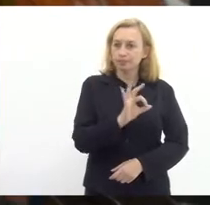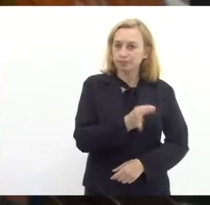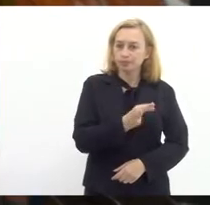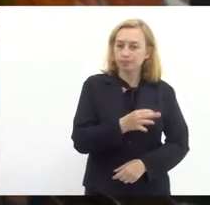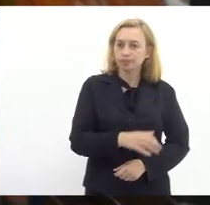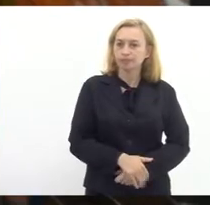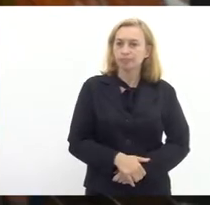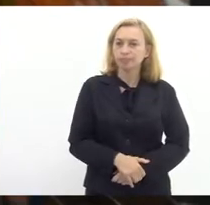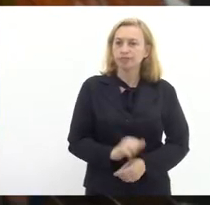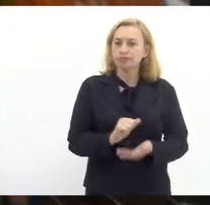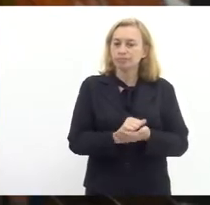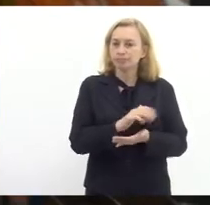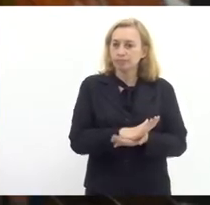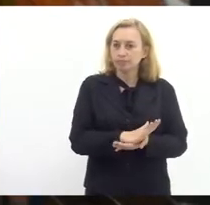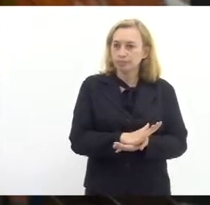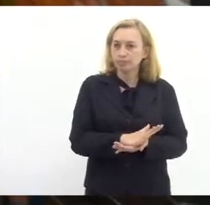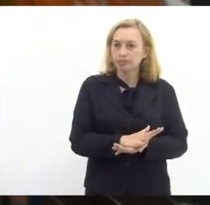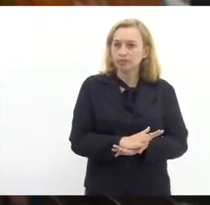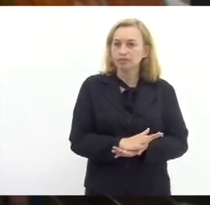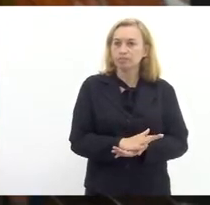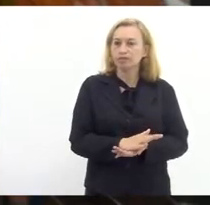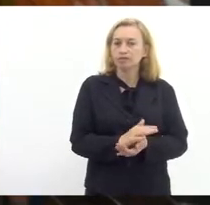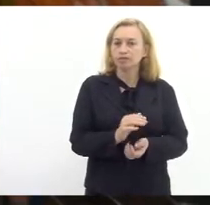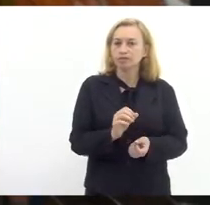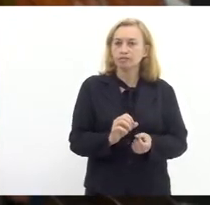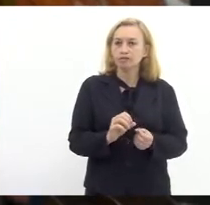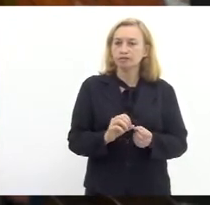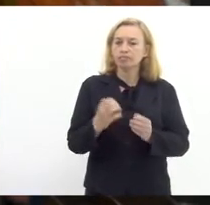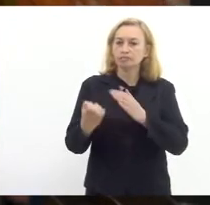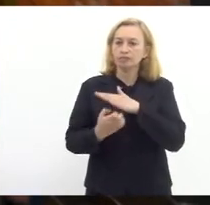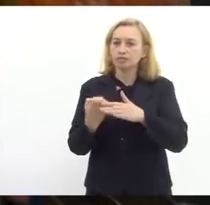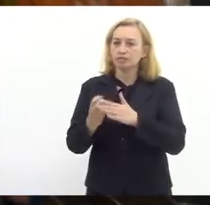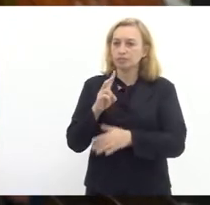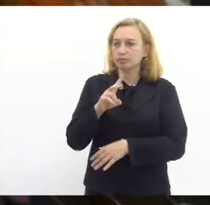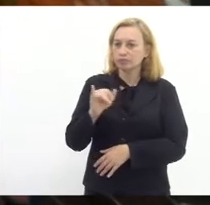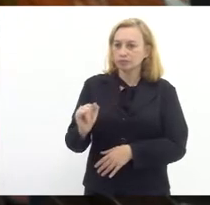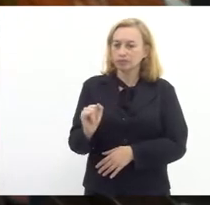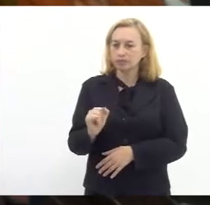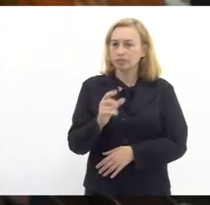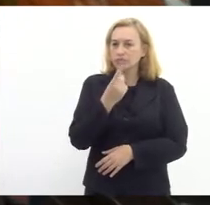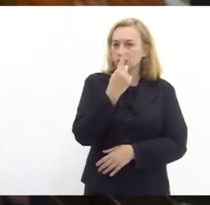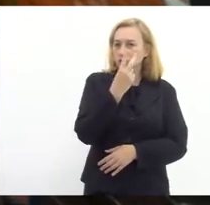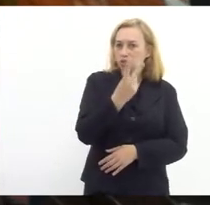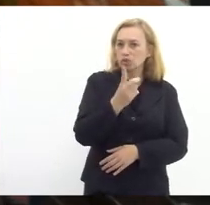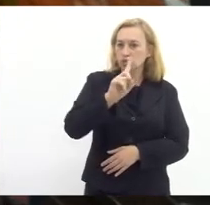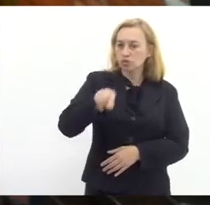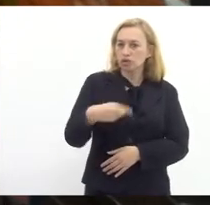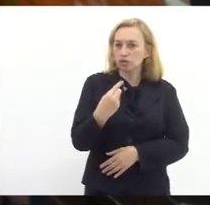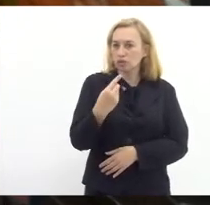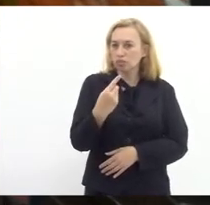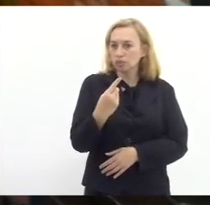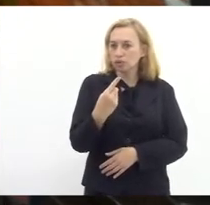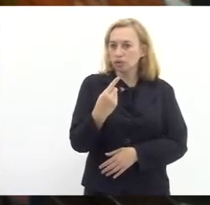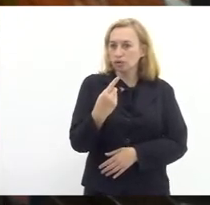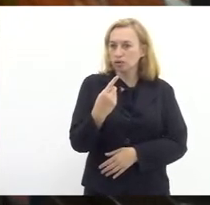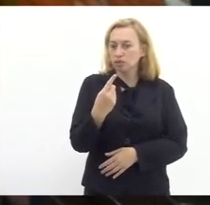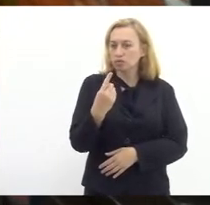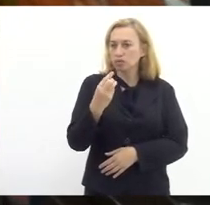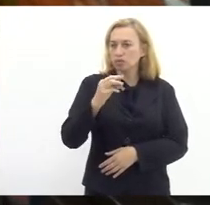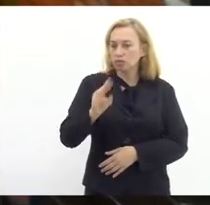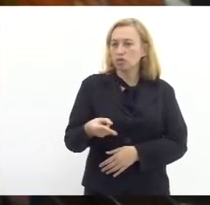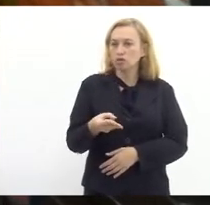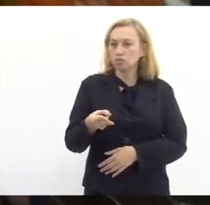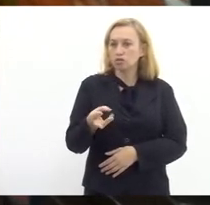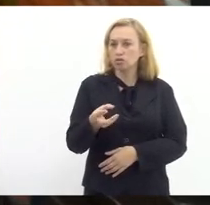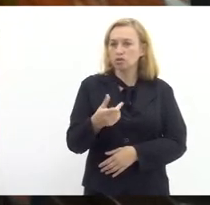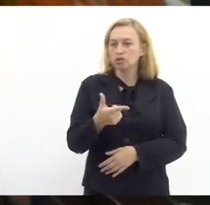face da multa aplicada recentemente à Supervia é de 2,2 milhões, aproximadamente. 2 milhões e 200 e poucos mil. O